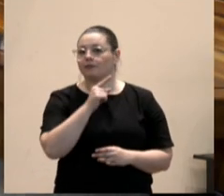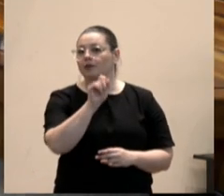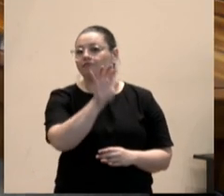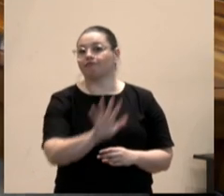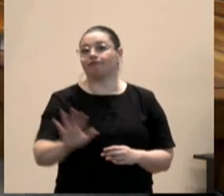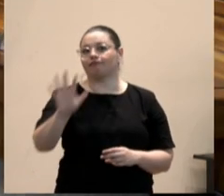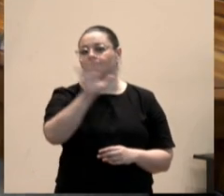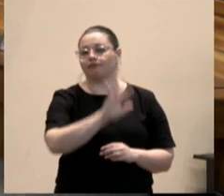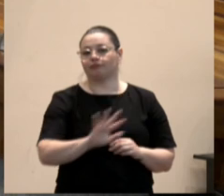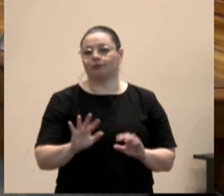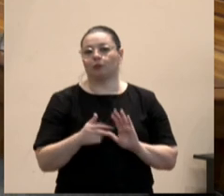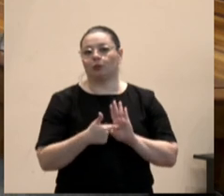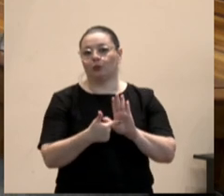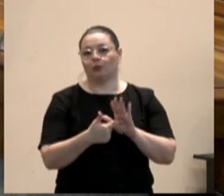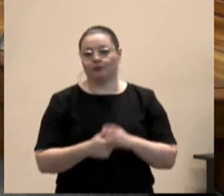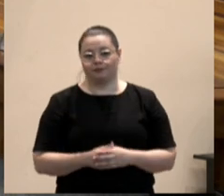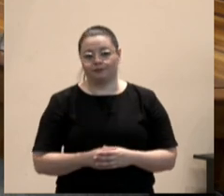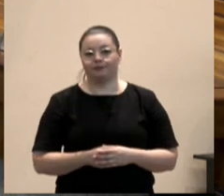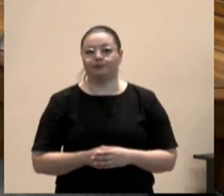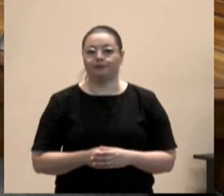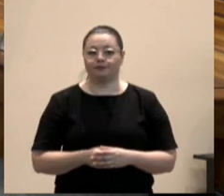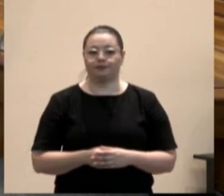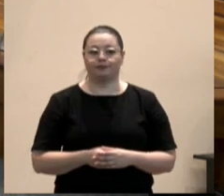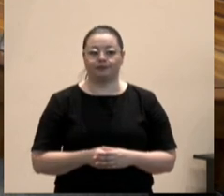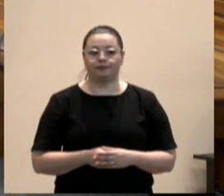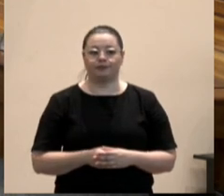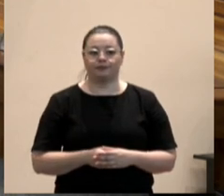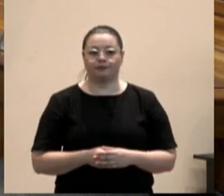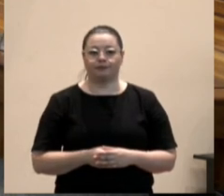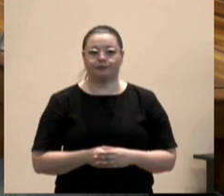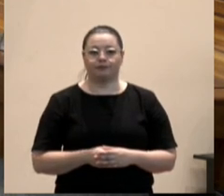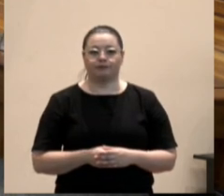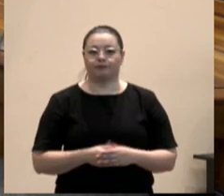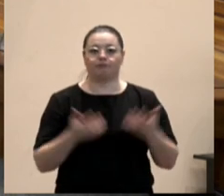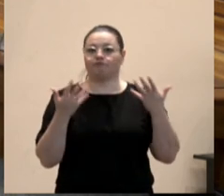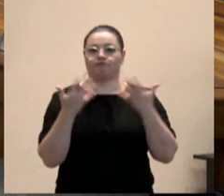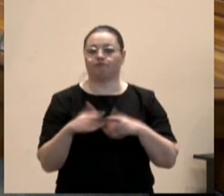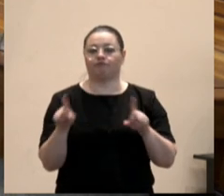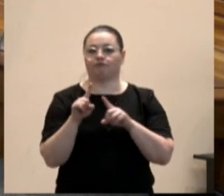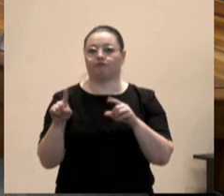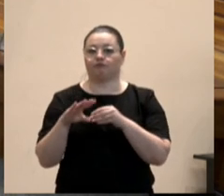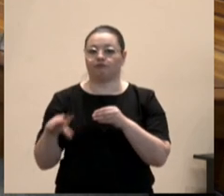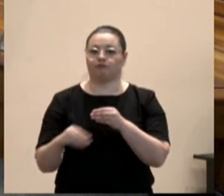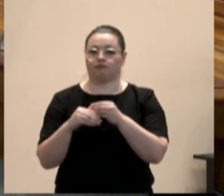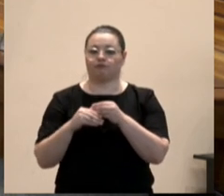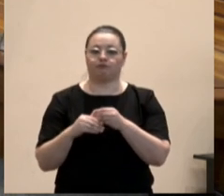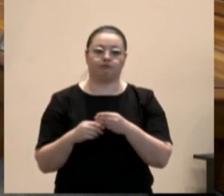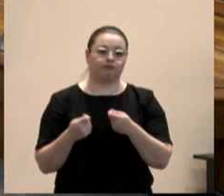diz assim, não requer complementação, os de verdinhos.